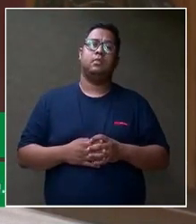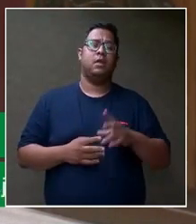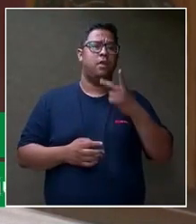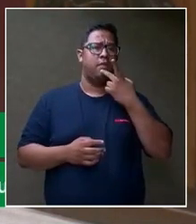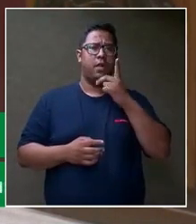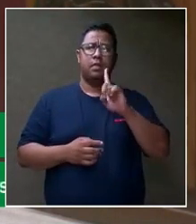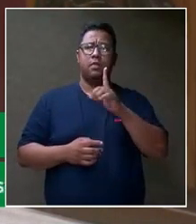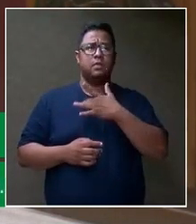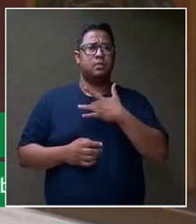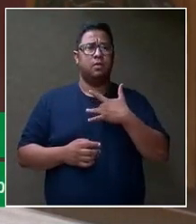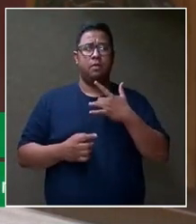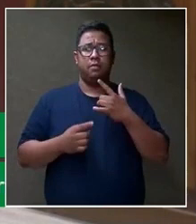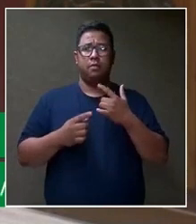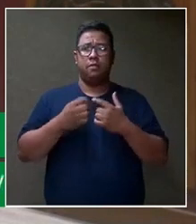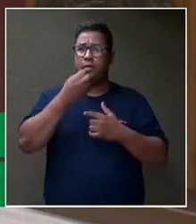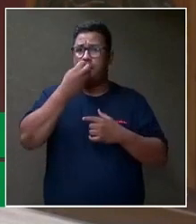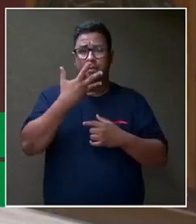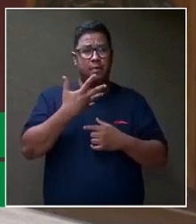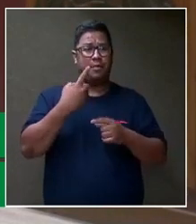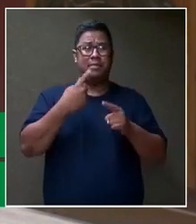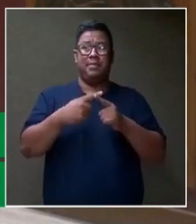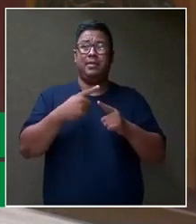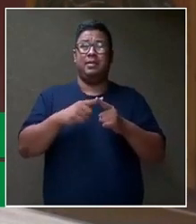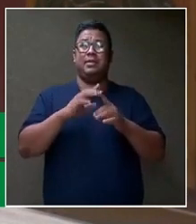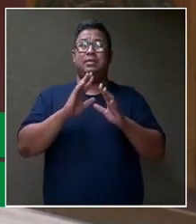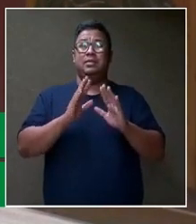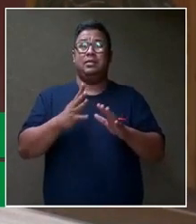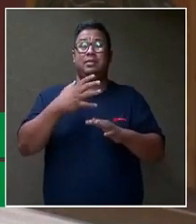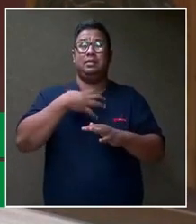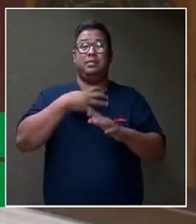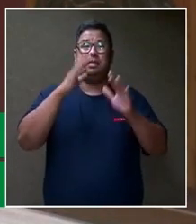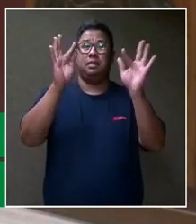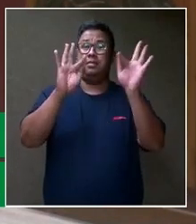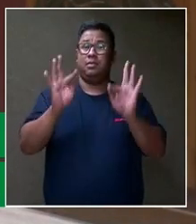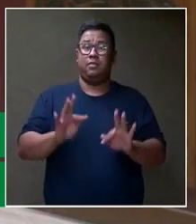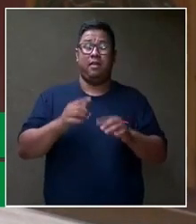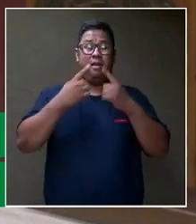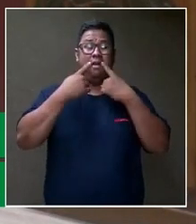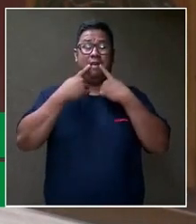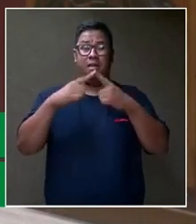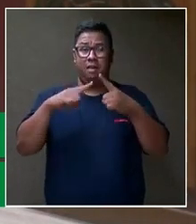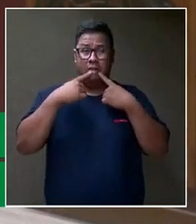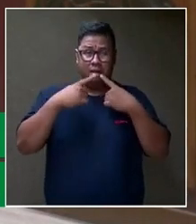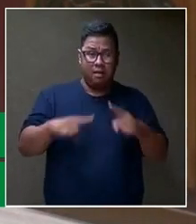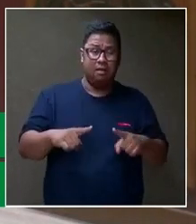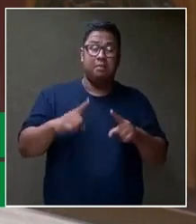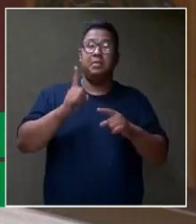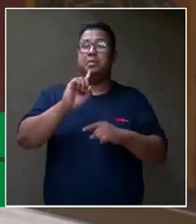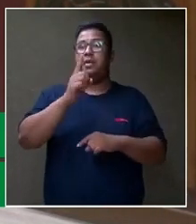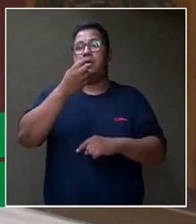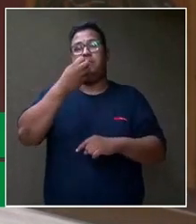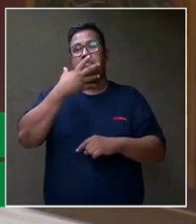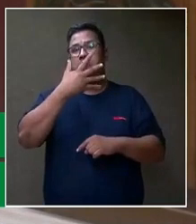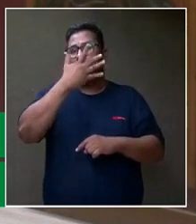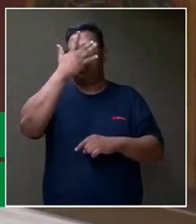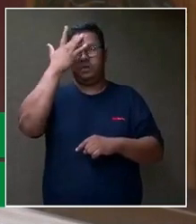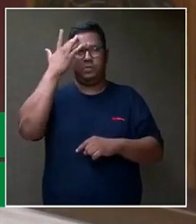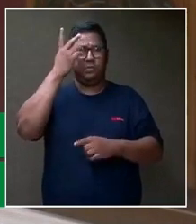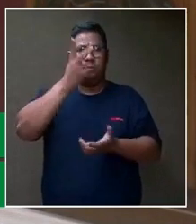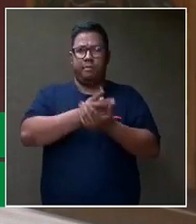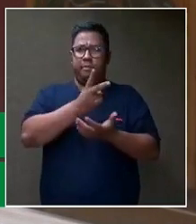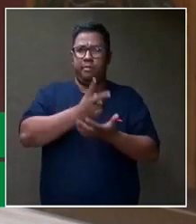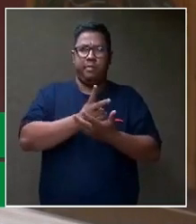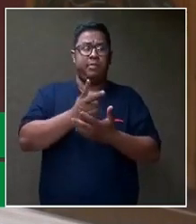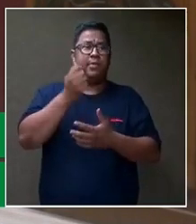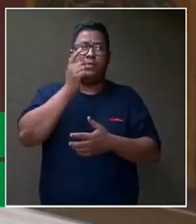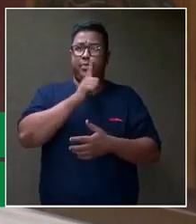falei que não era saudável porque já vinha um histórico de que ela não estava feliz, ela vivia se reclamando, ela não era mais a mesma pessoa e ela